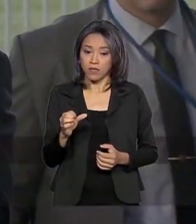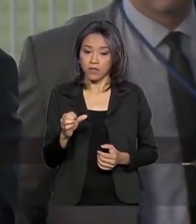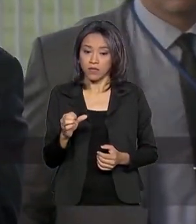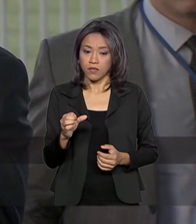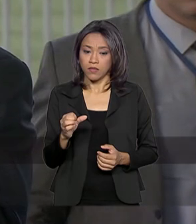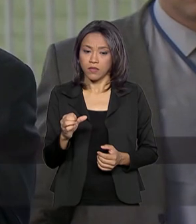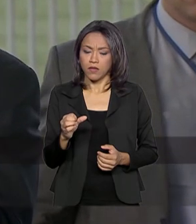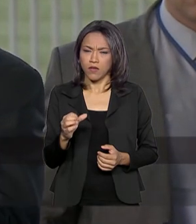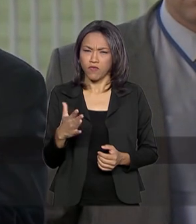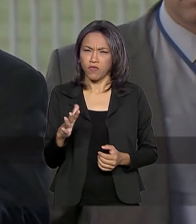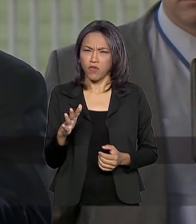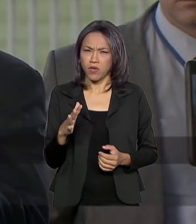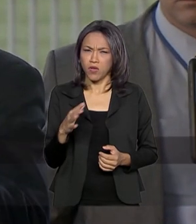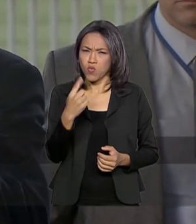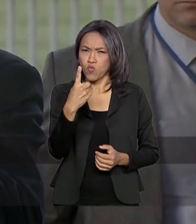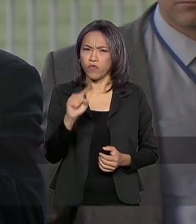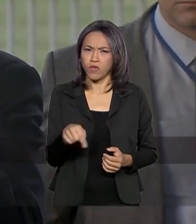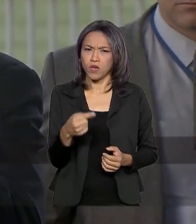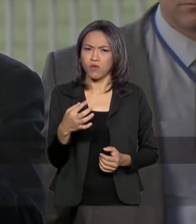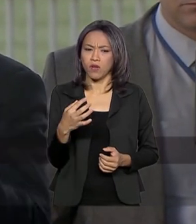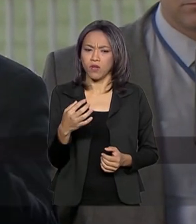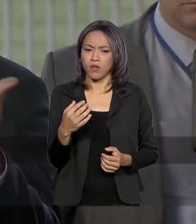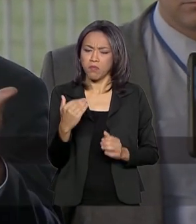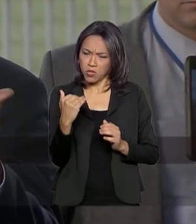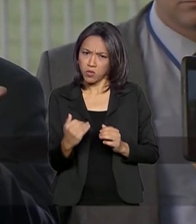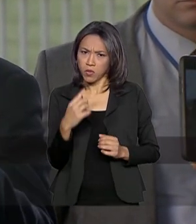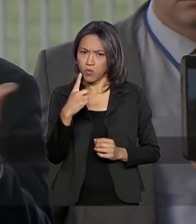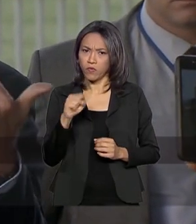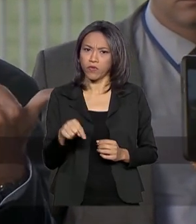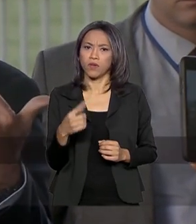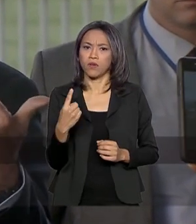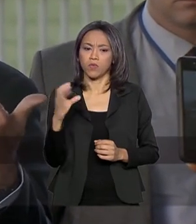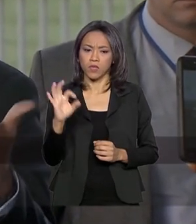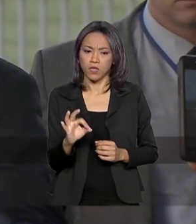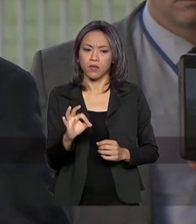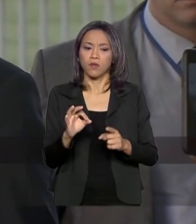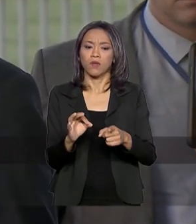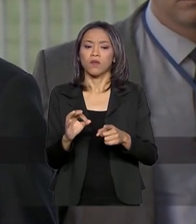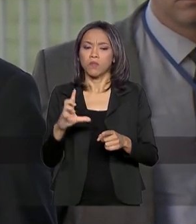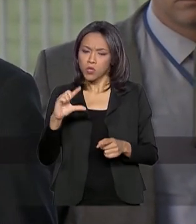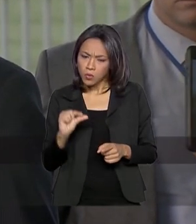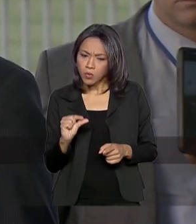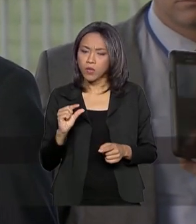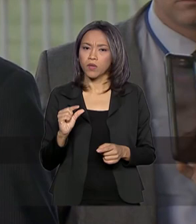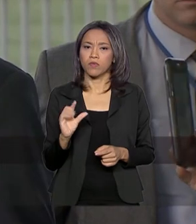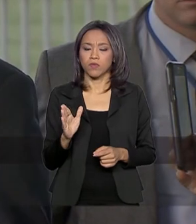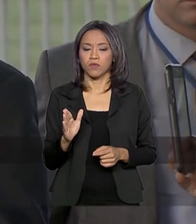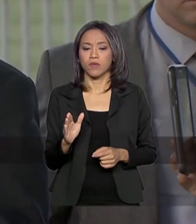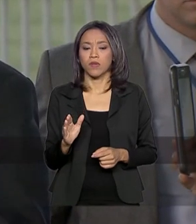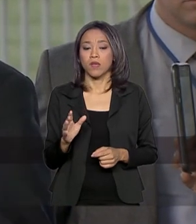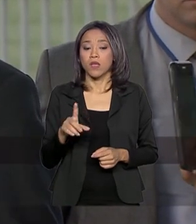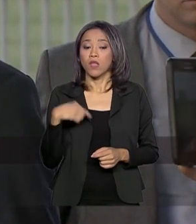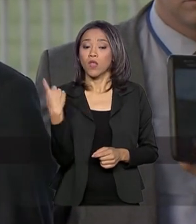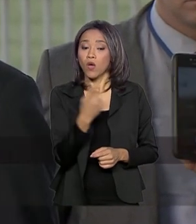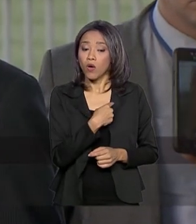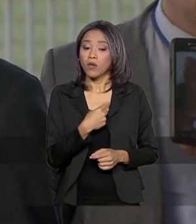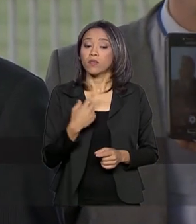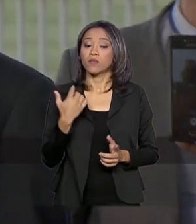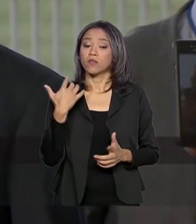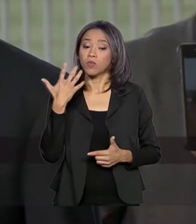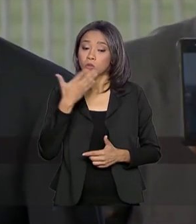isso? Não, foi quanto baixou um pouquinho em relação ao tempo, mas nós estamos com o